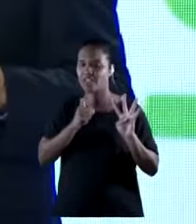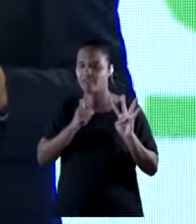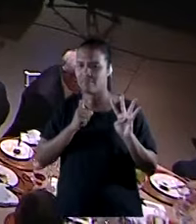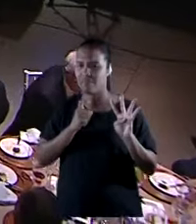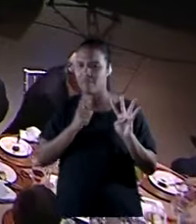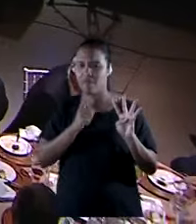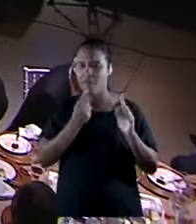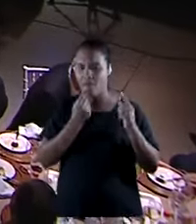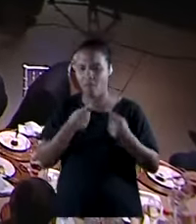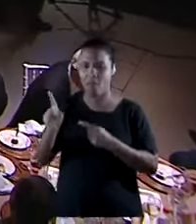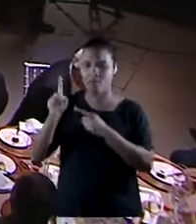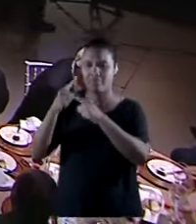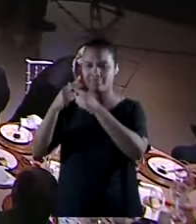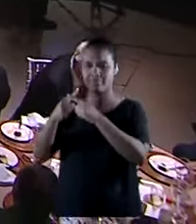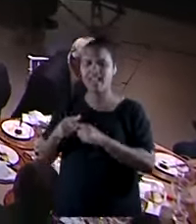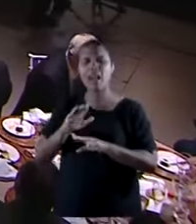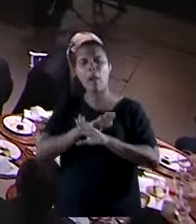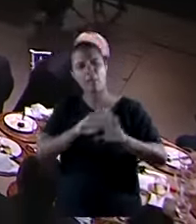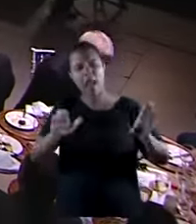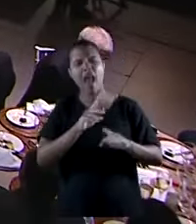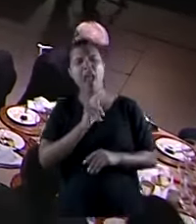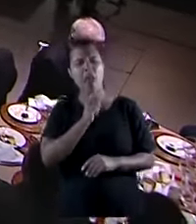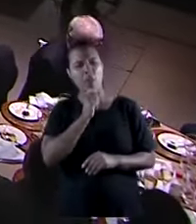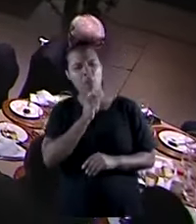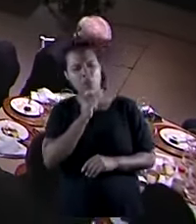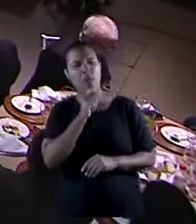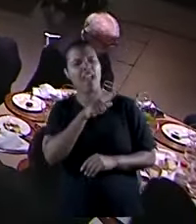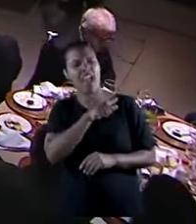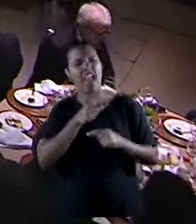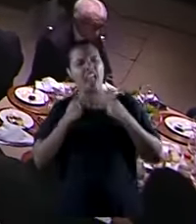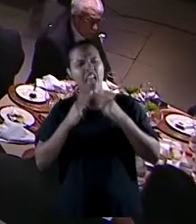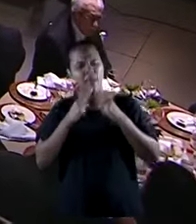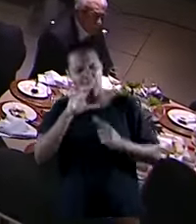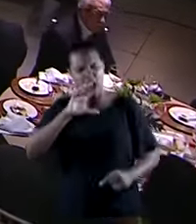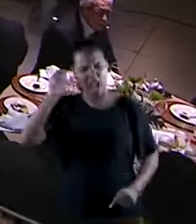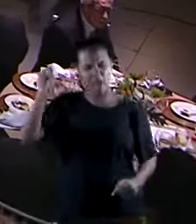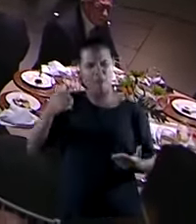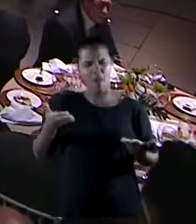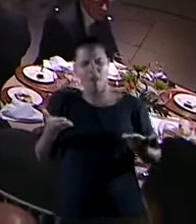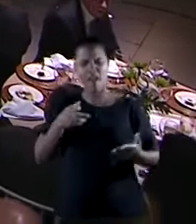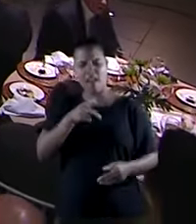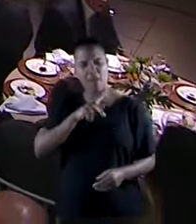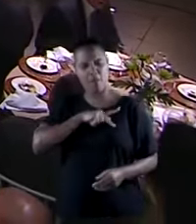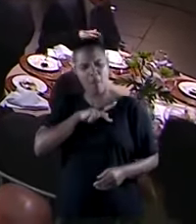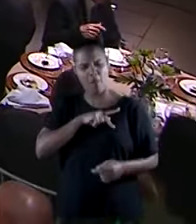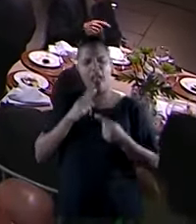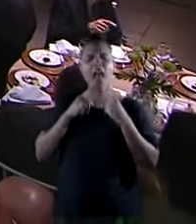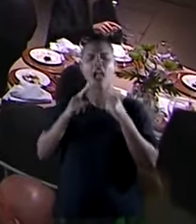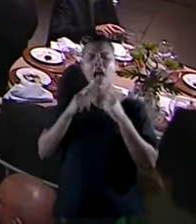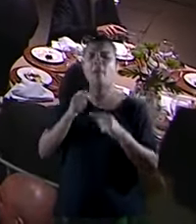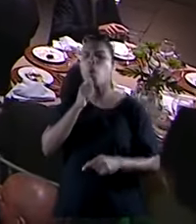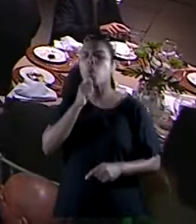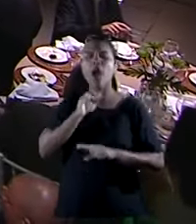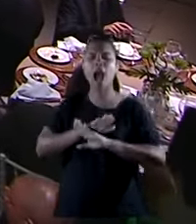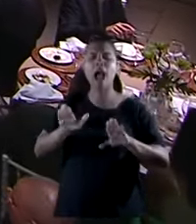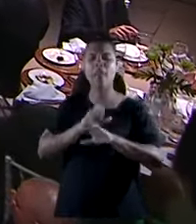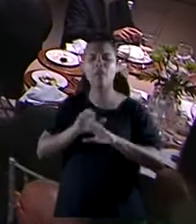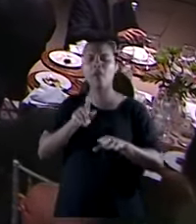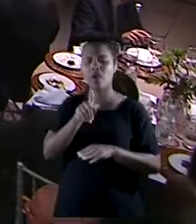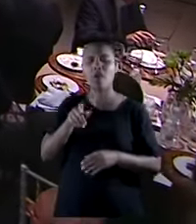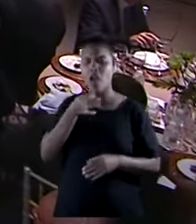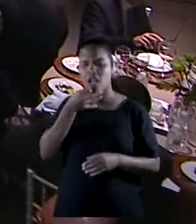para de reclamar da arbitragem. Você foi campeão, pô. Tá dizendo que o Santos foi operado. Acabou o jogo. Não adianta chorar,